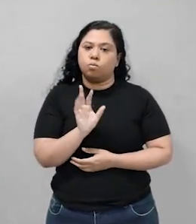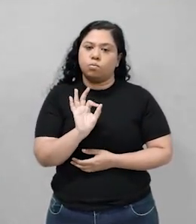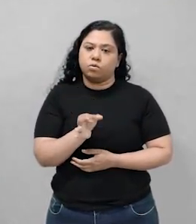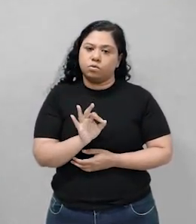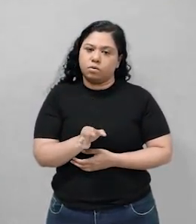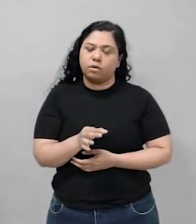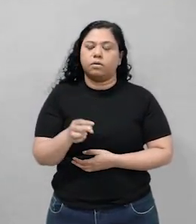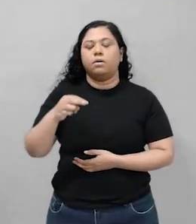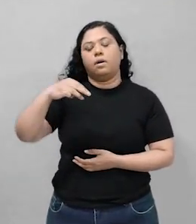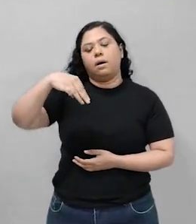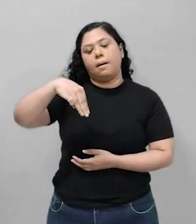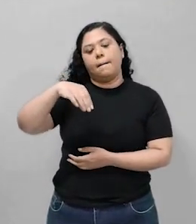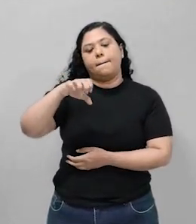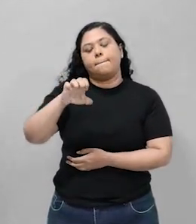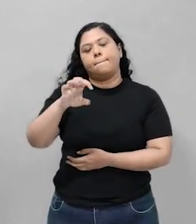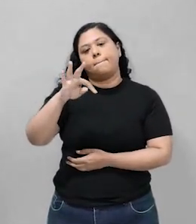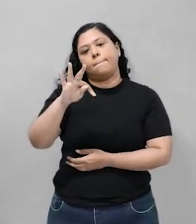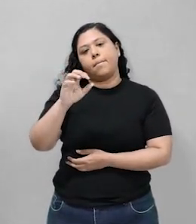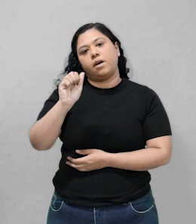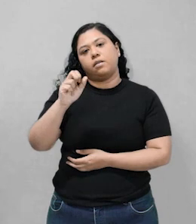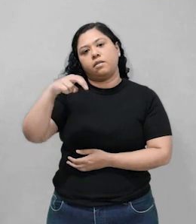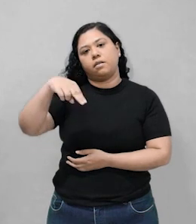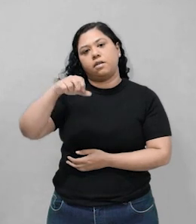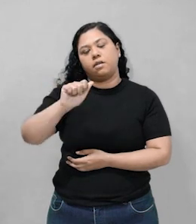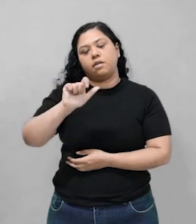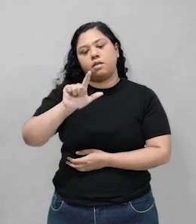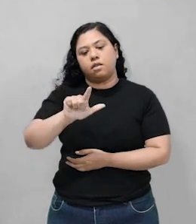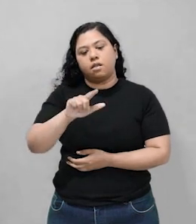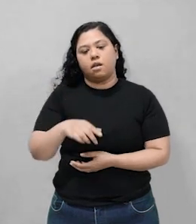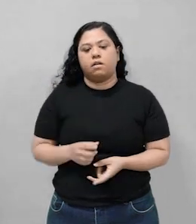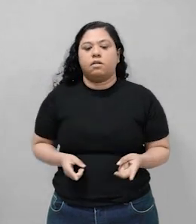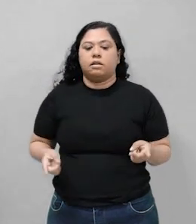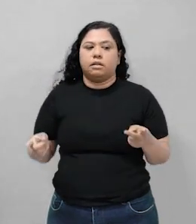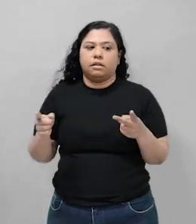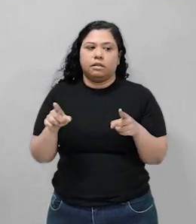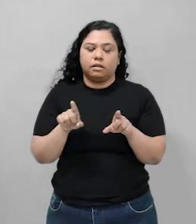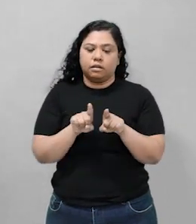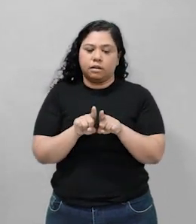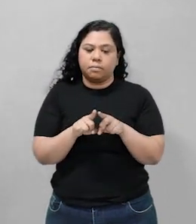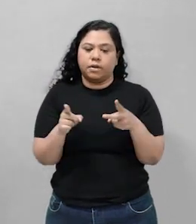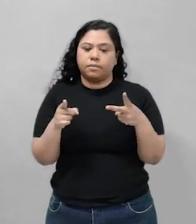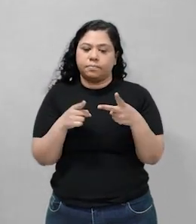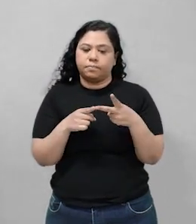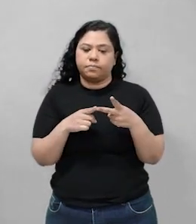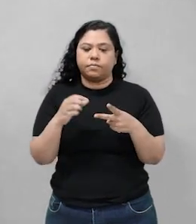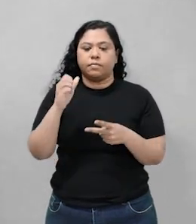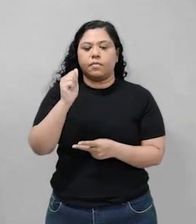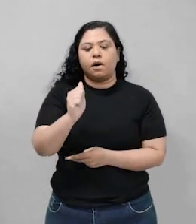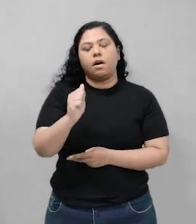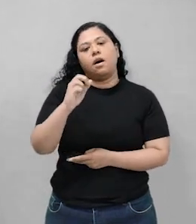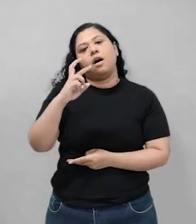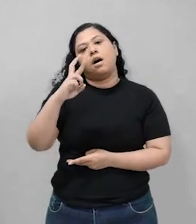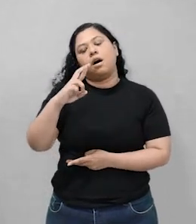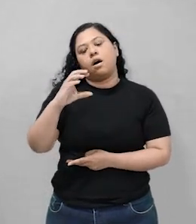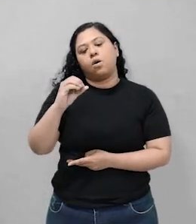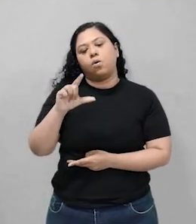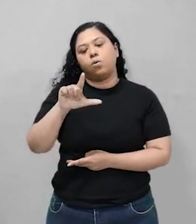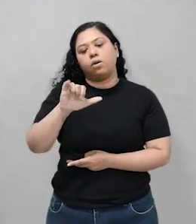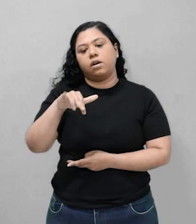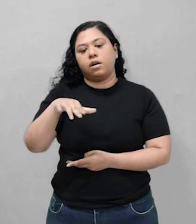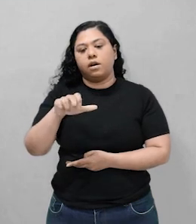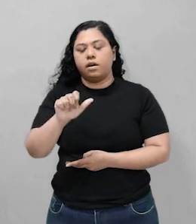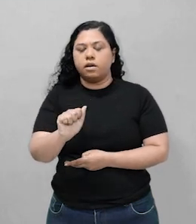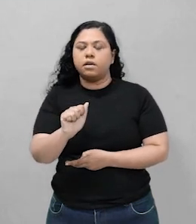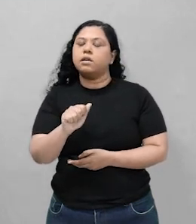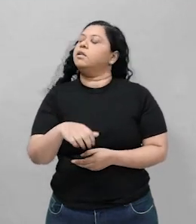é metanal. Nós temos a acroleína, que é um aldeído volátil que se forma quando as